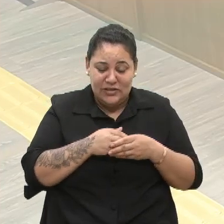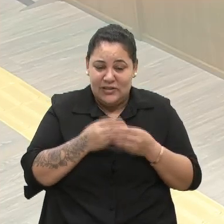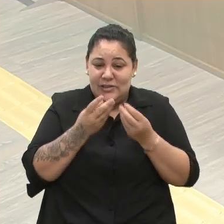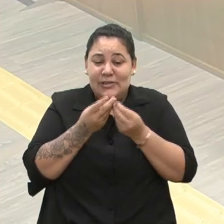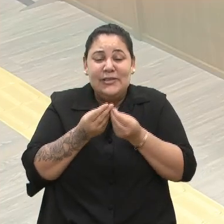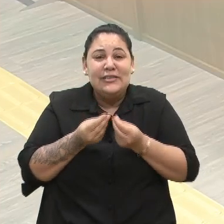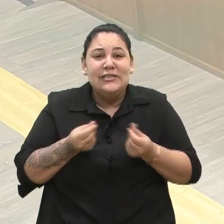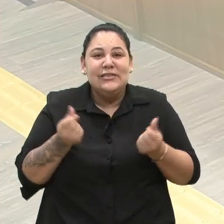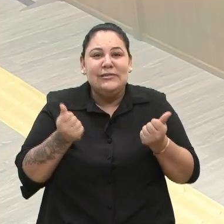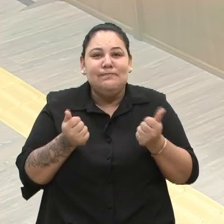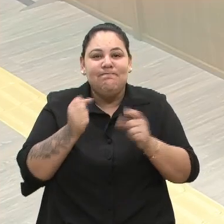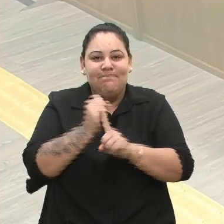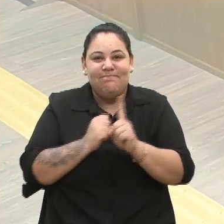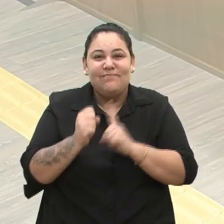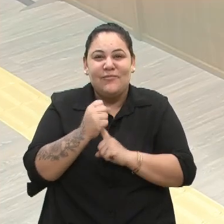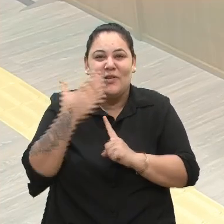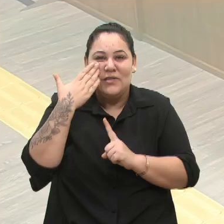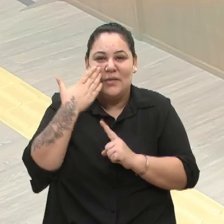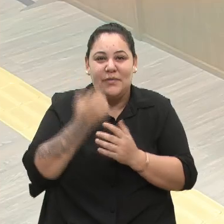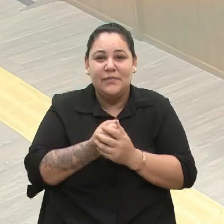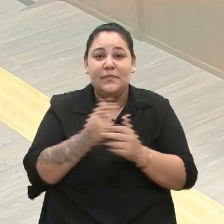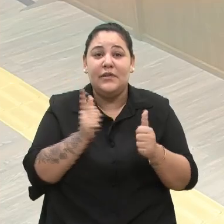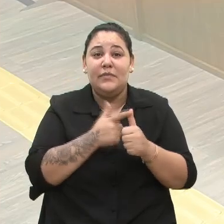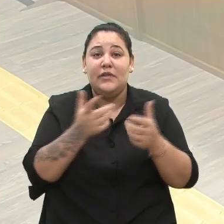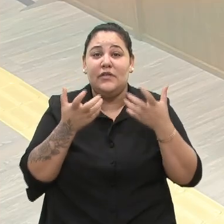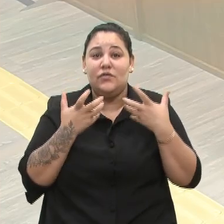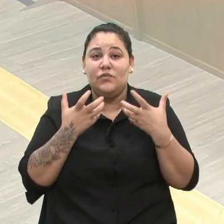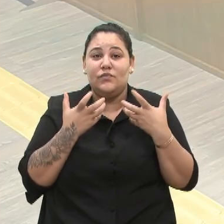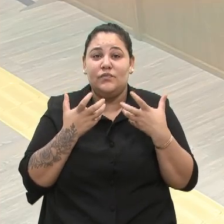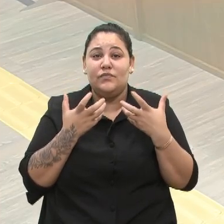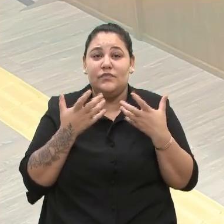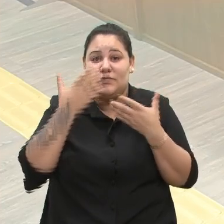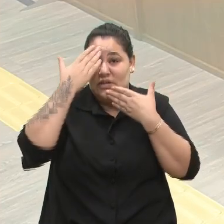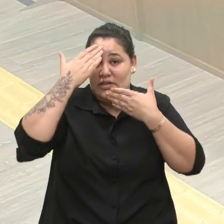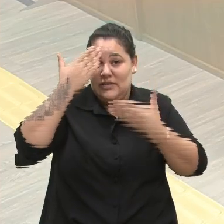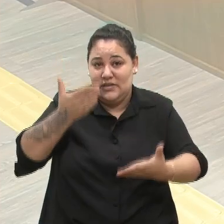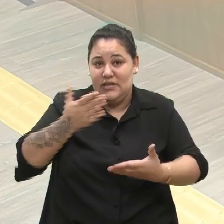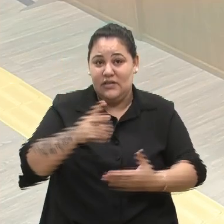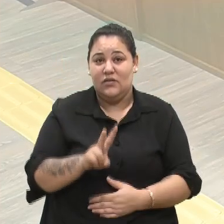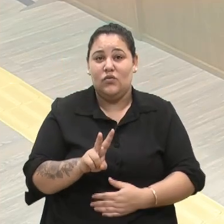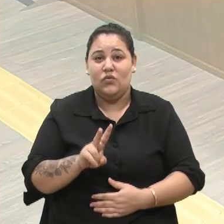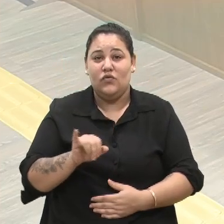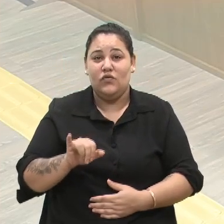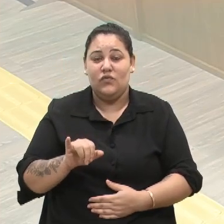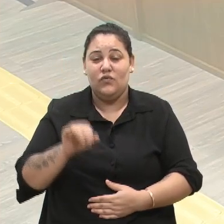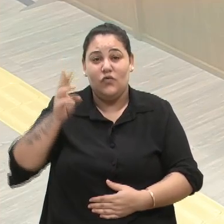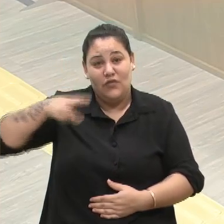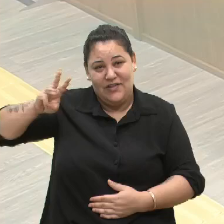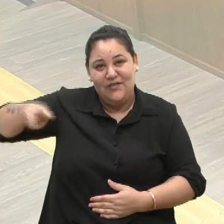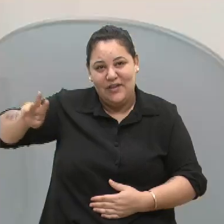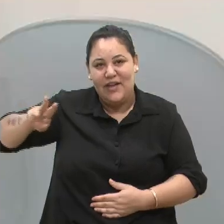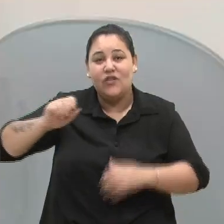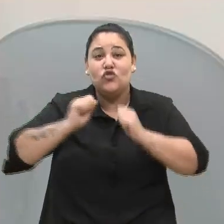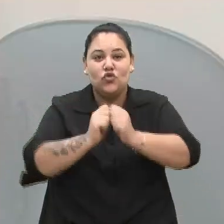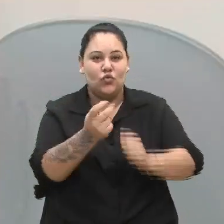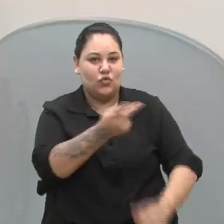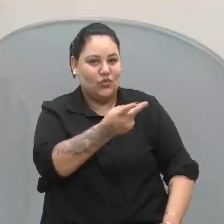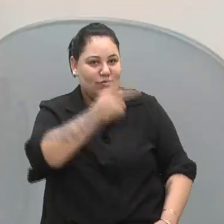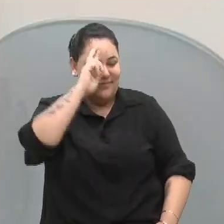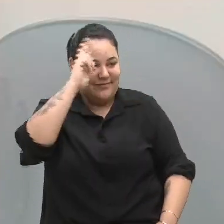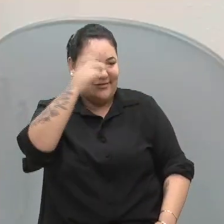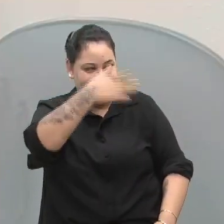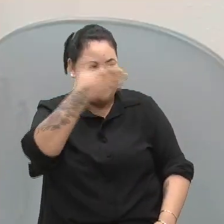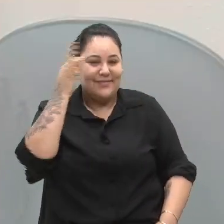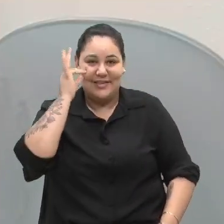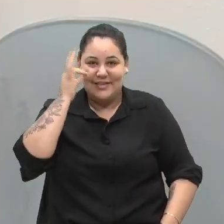Primeiro, agradecer o Virvi, através do Geraldo e da Cleiciane, por assumirem esse